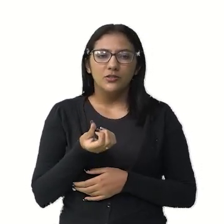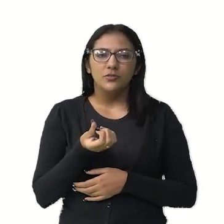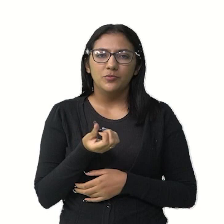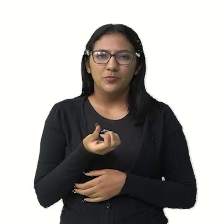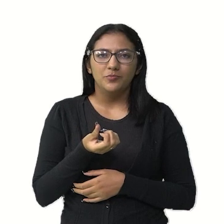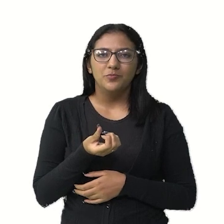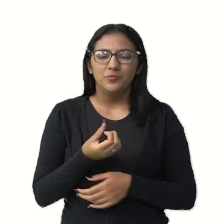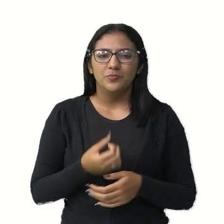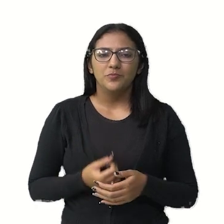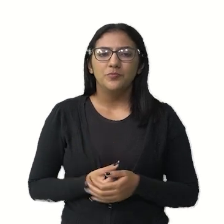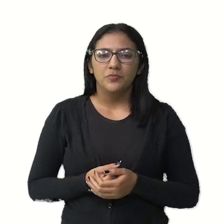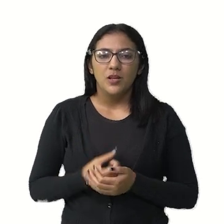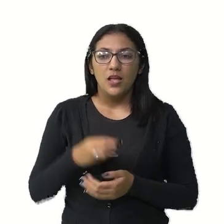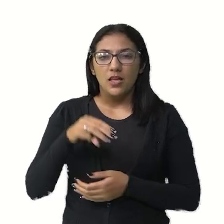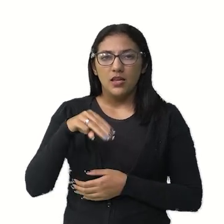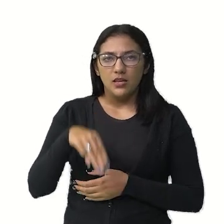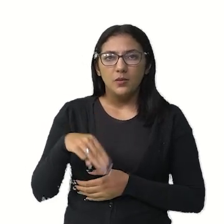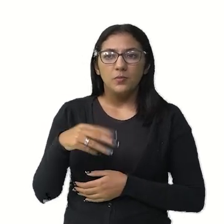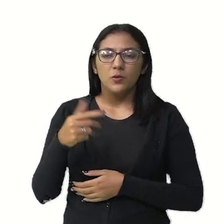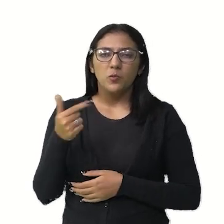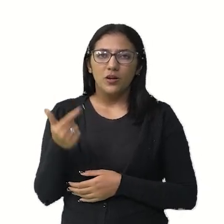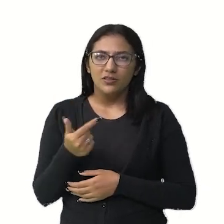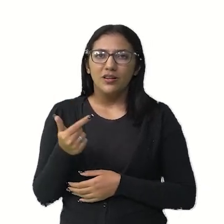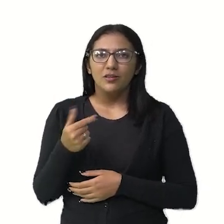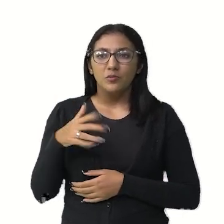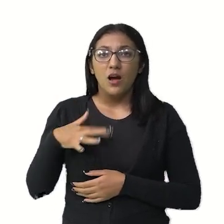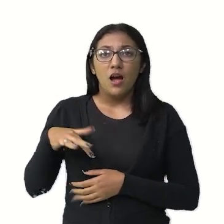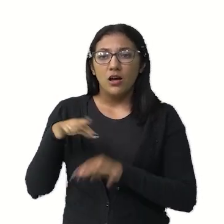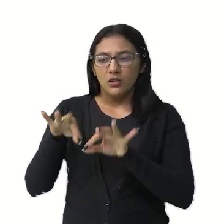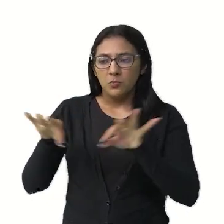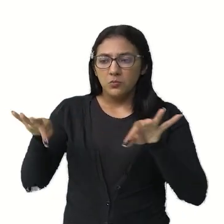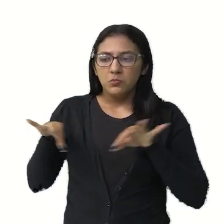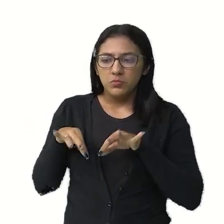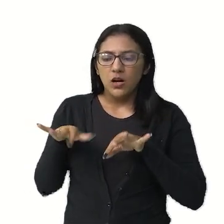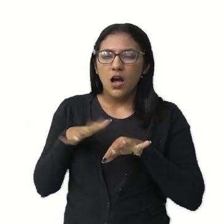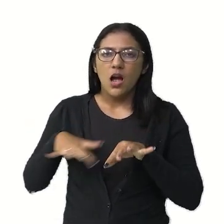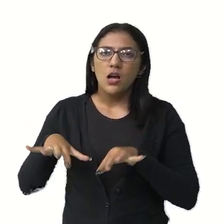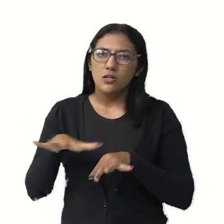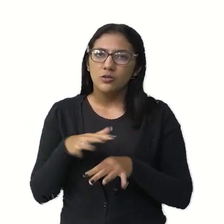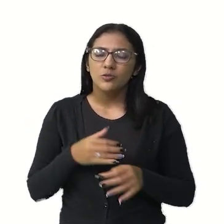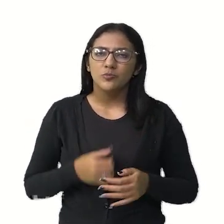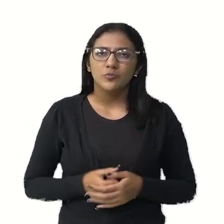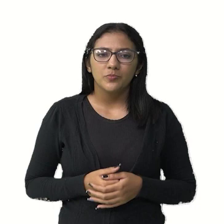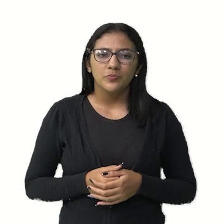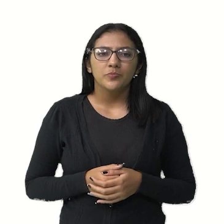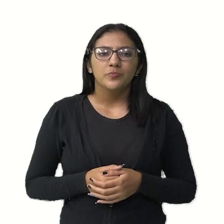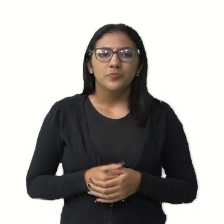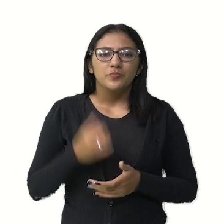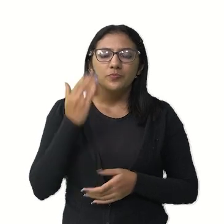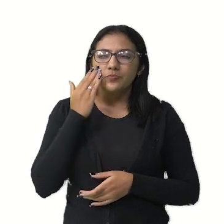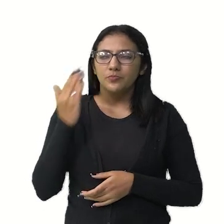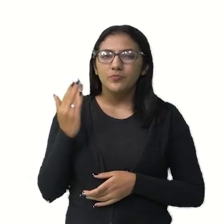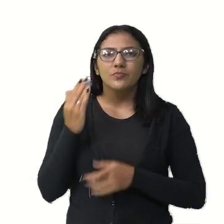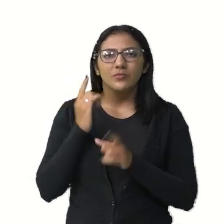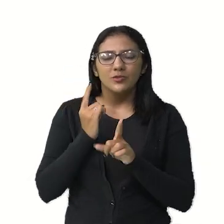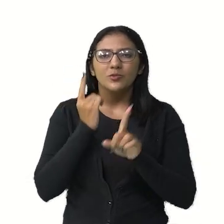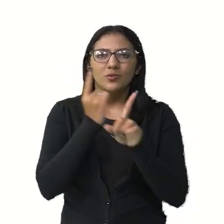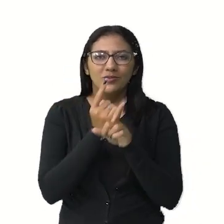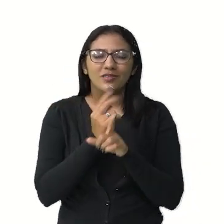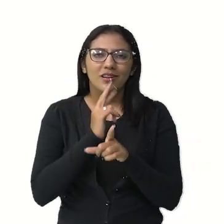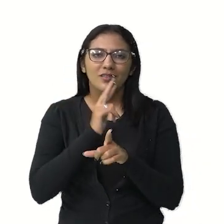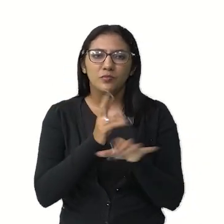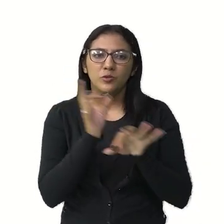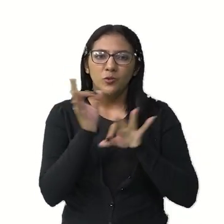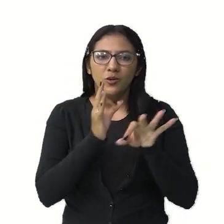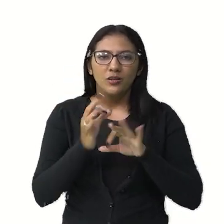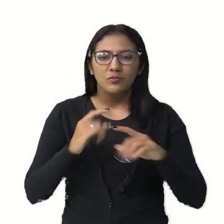11,6 metros quadrados, tá? Então é esse o processo, né, para